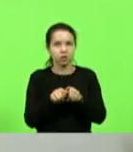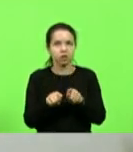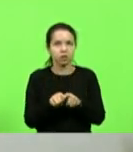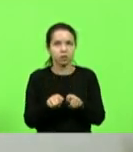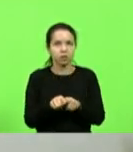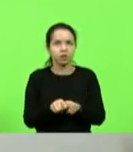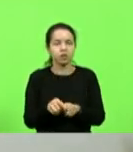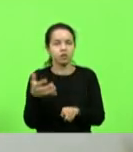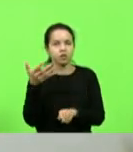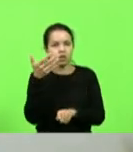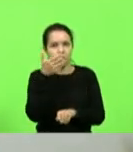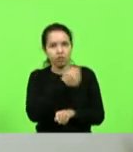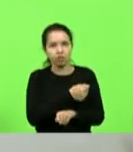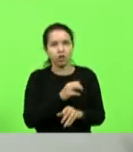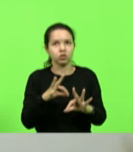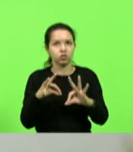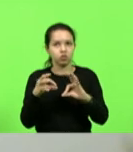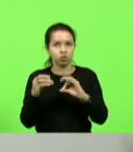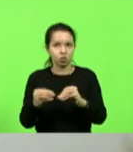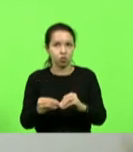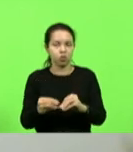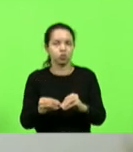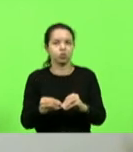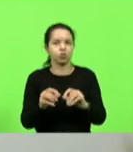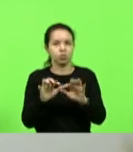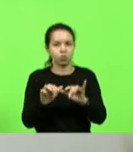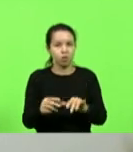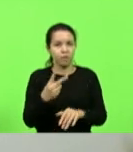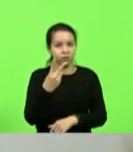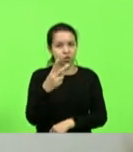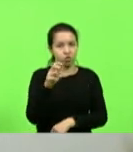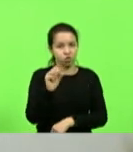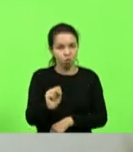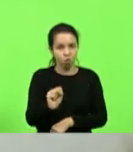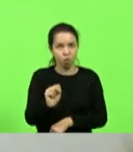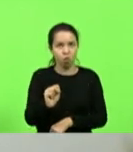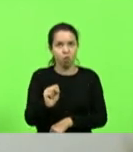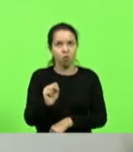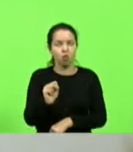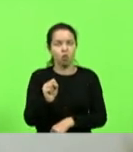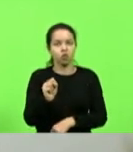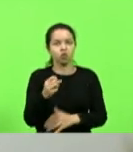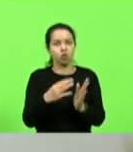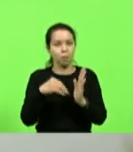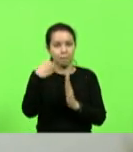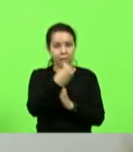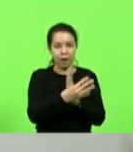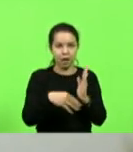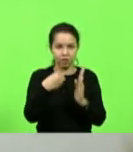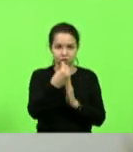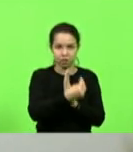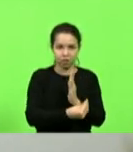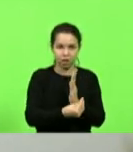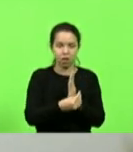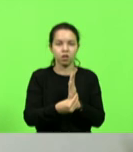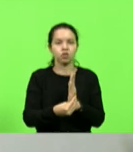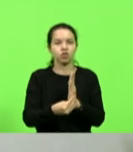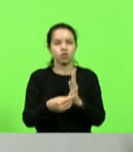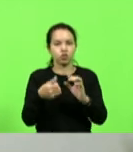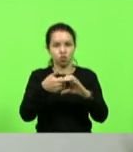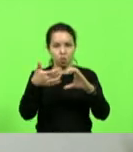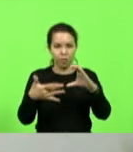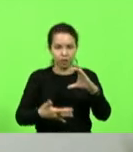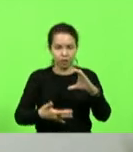salvar todos os comentários, são 28 páginas de comentários que nós estaremos anexando à